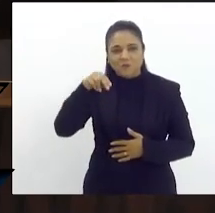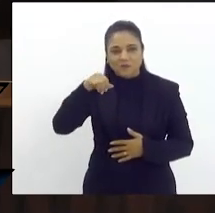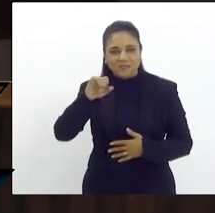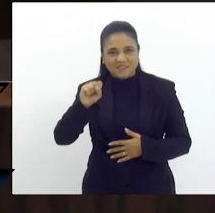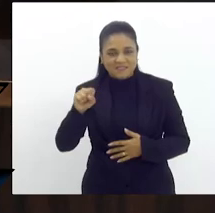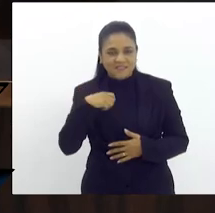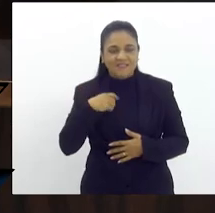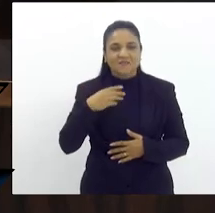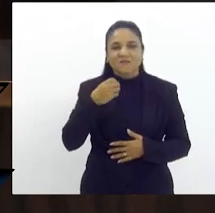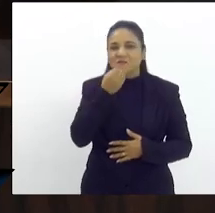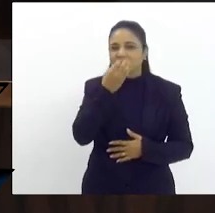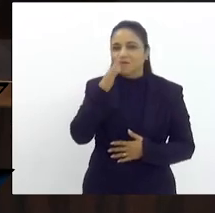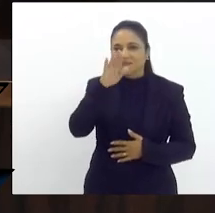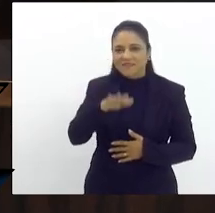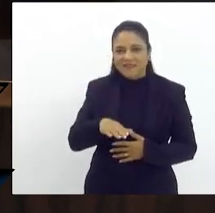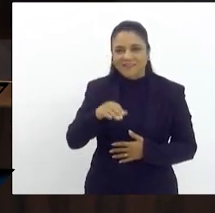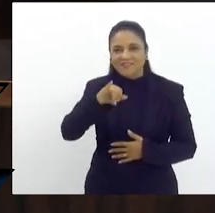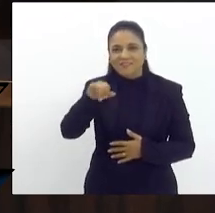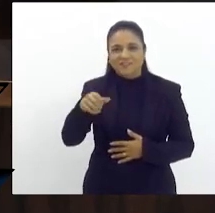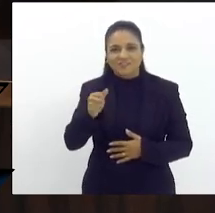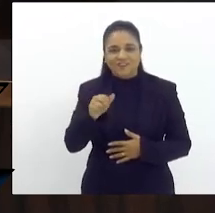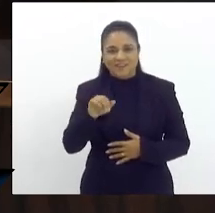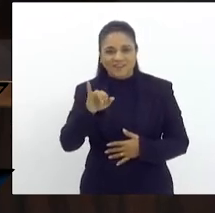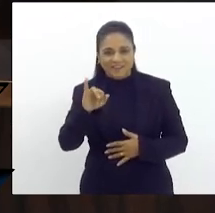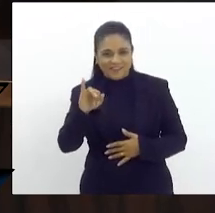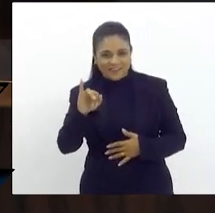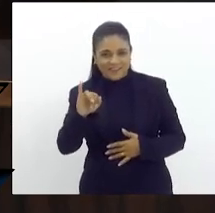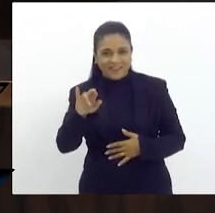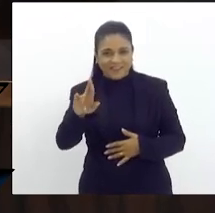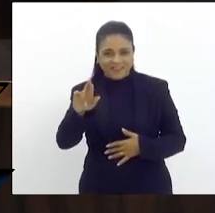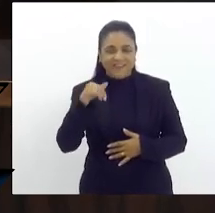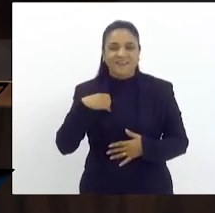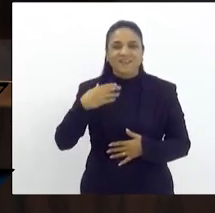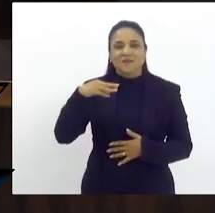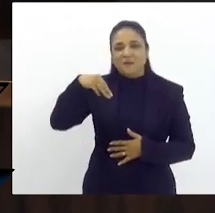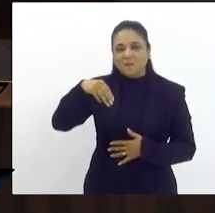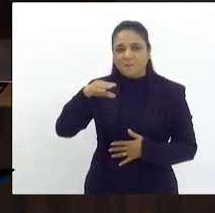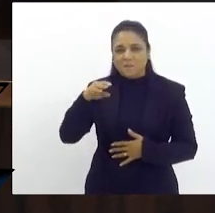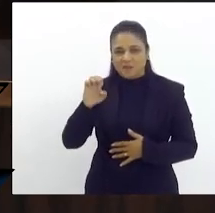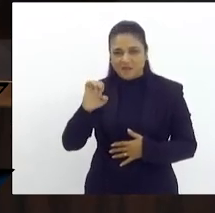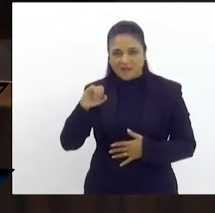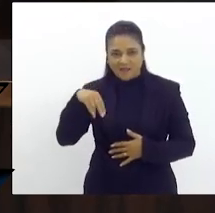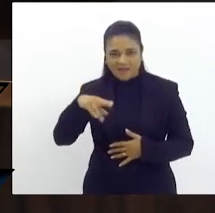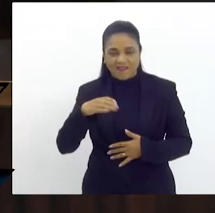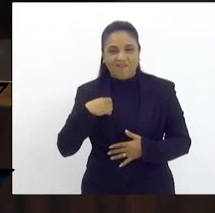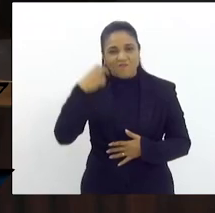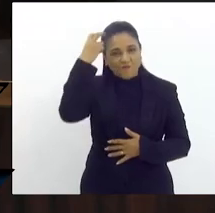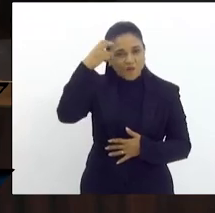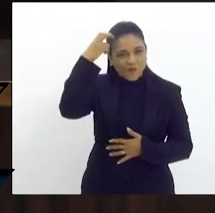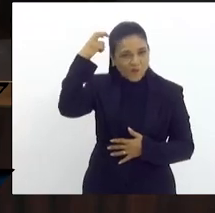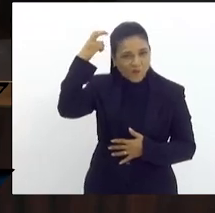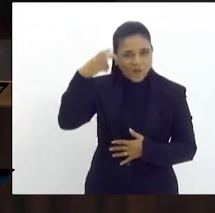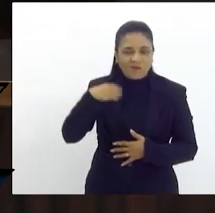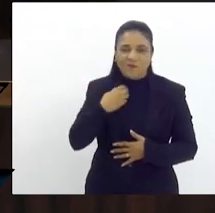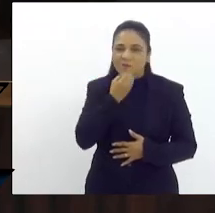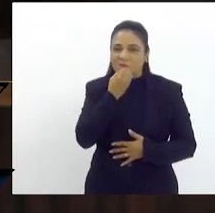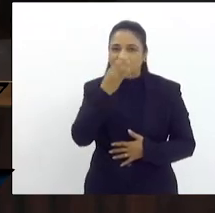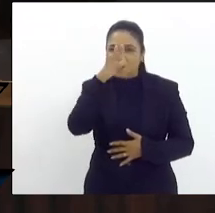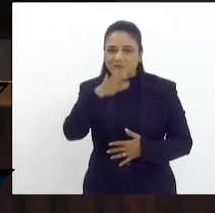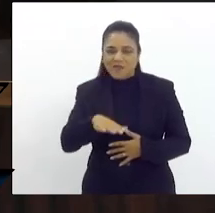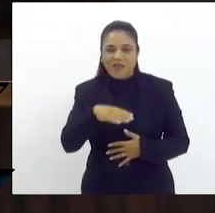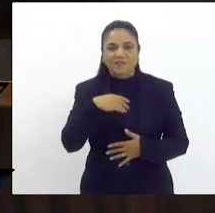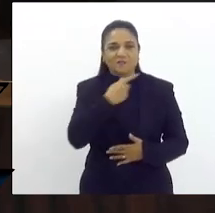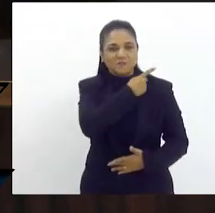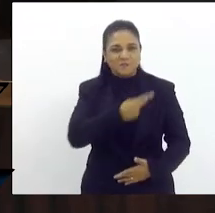Jari Boa tarde Boa tarde Carlos Mickey Boa tarde Verônica Lima Boa tarde nosso presidente da